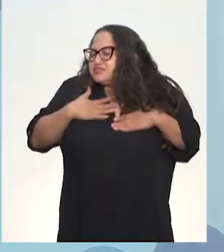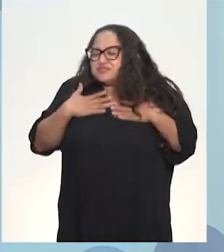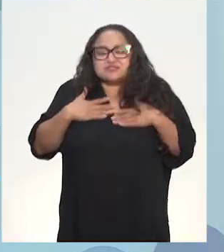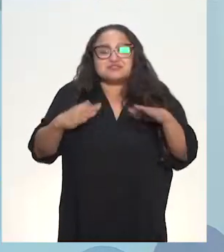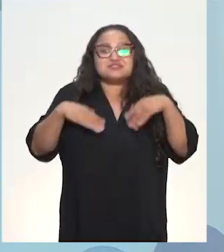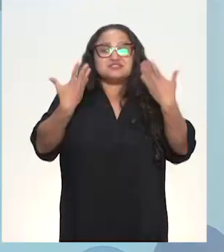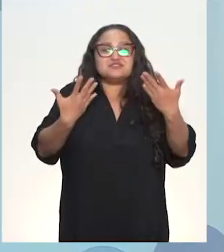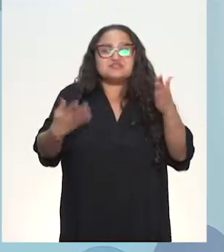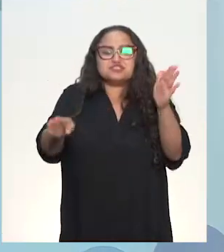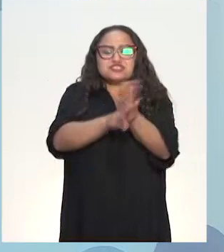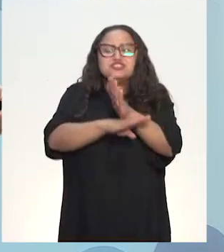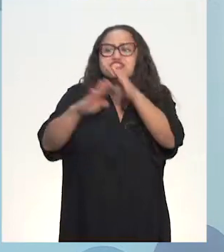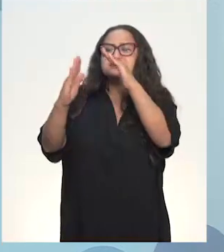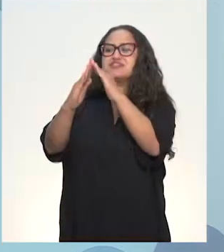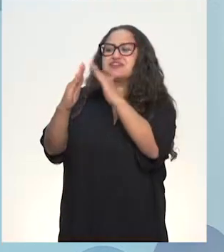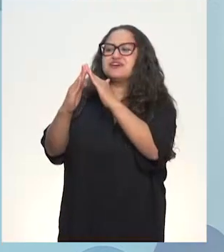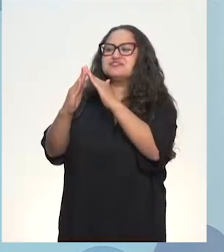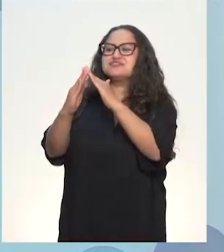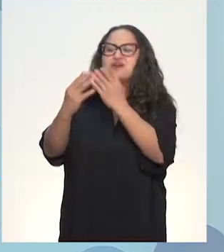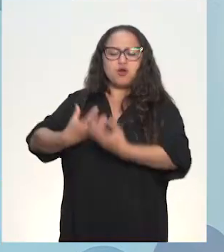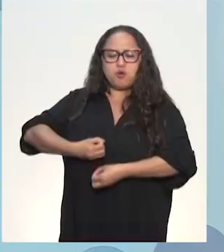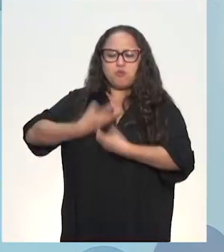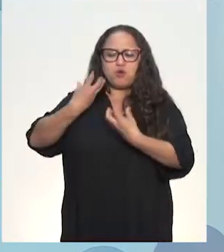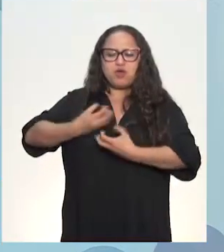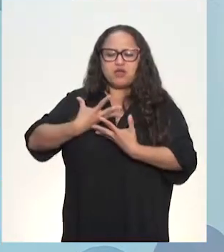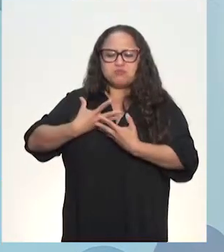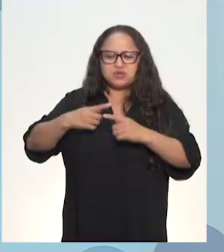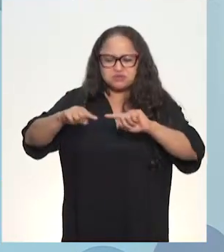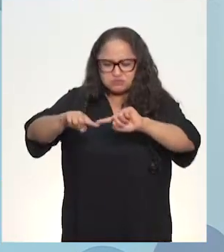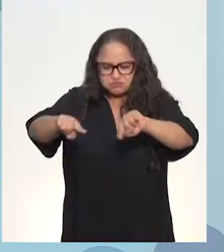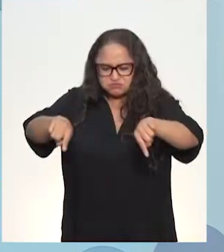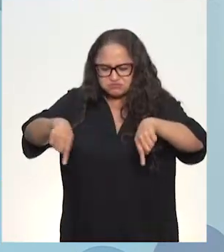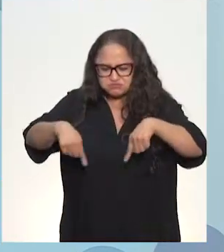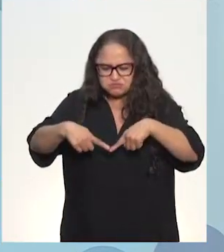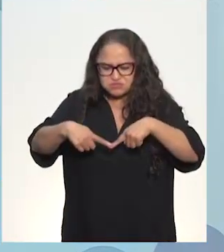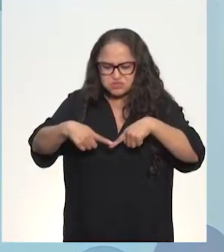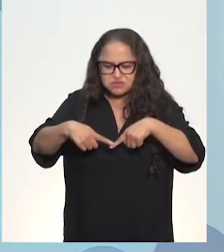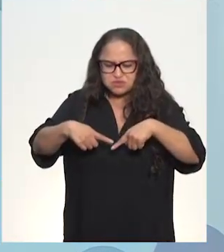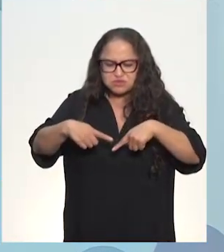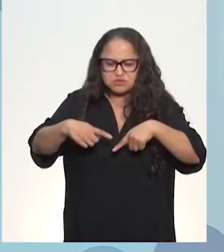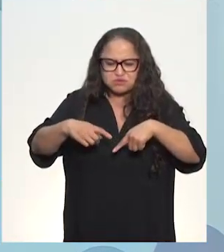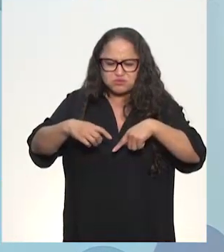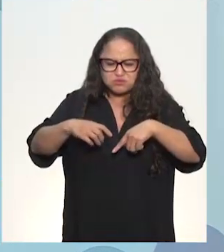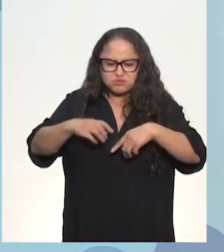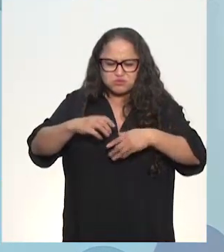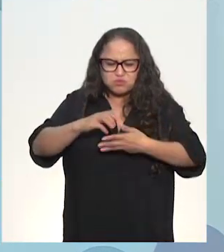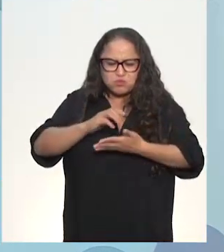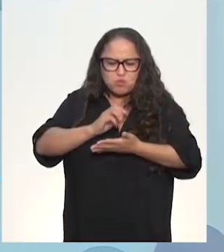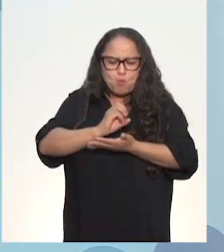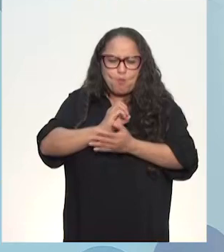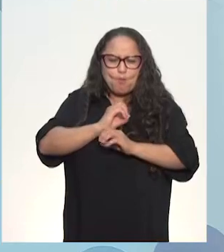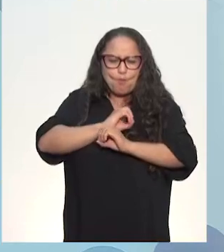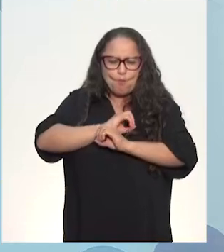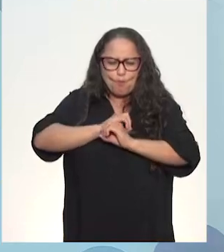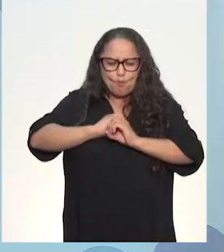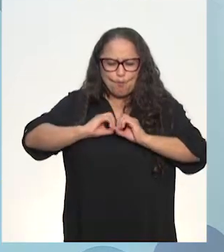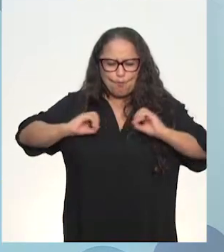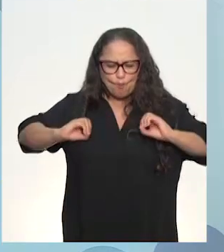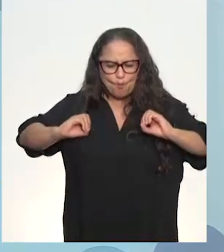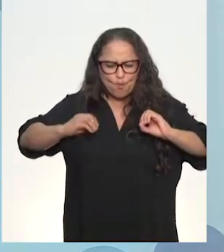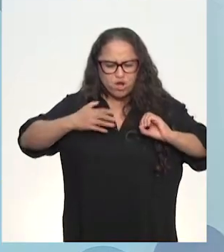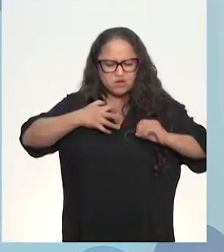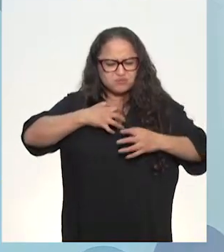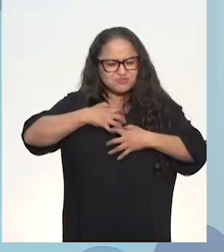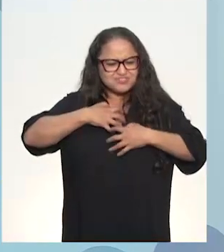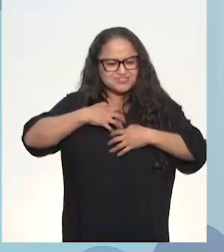chega em casa e faz um poema falando, olha, o buraco na rua não é o vazio do meu coração, o buraco na rua é apenas um buraco na